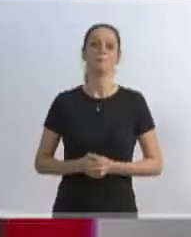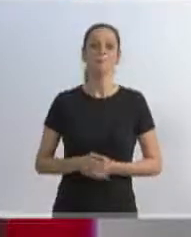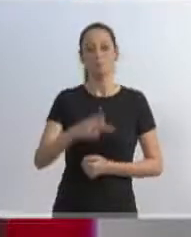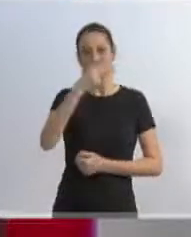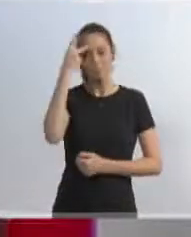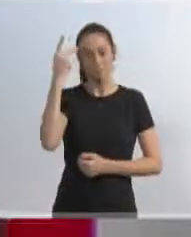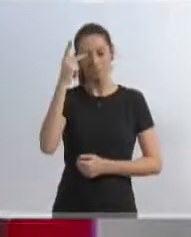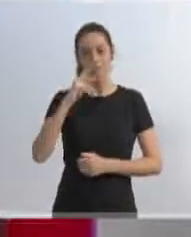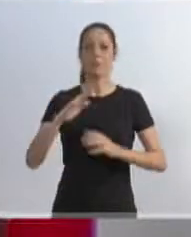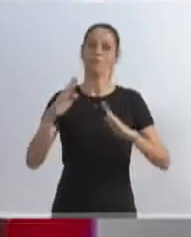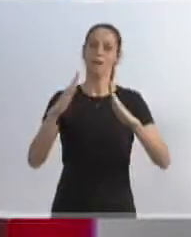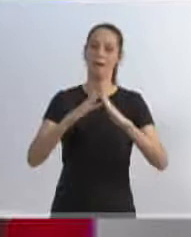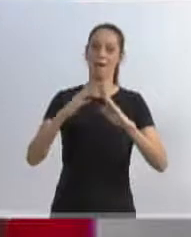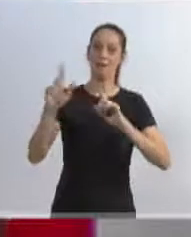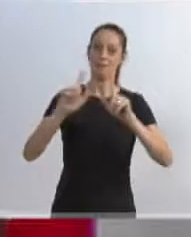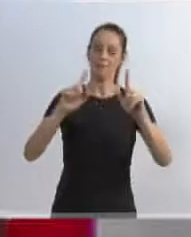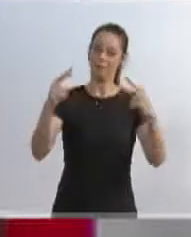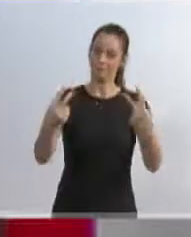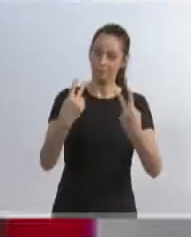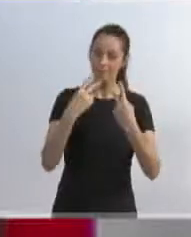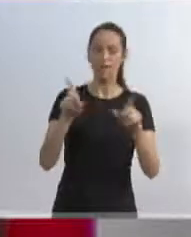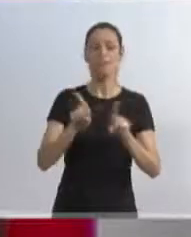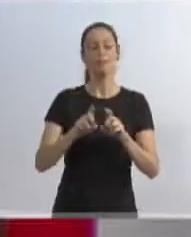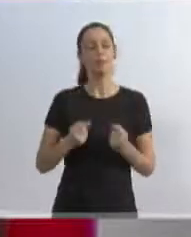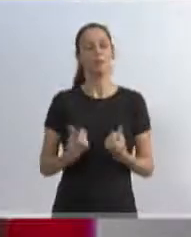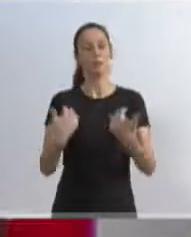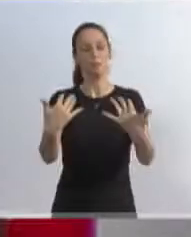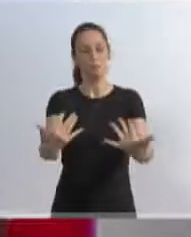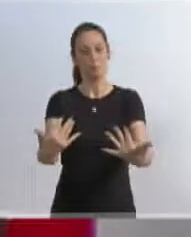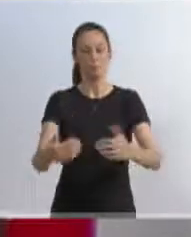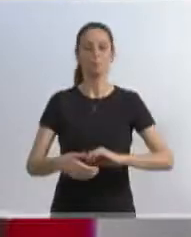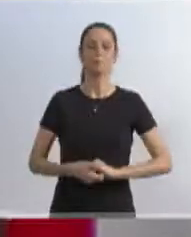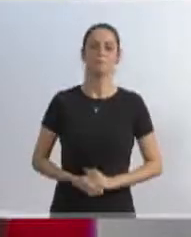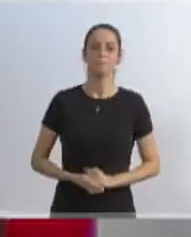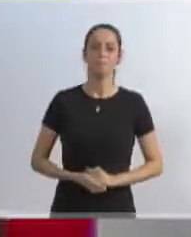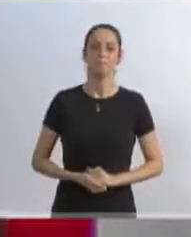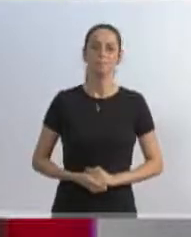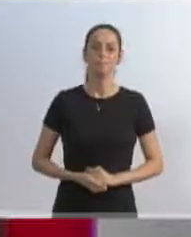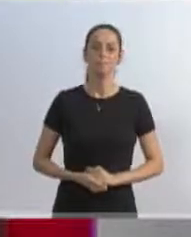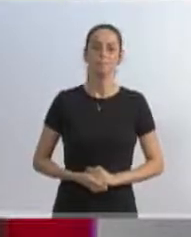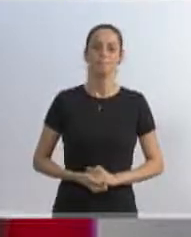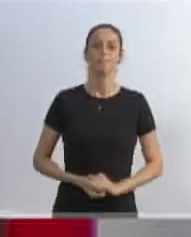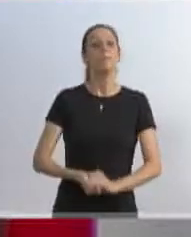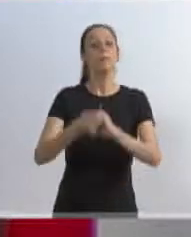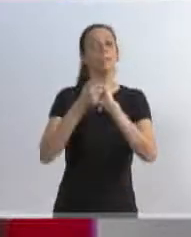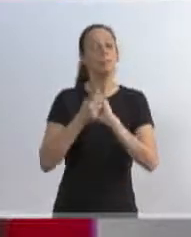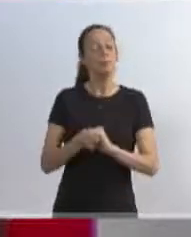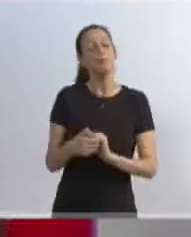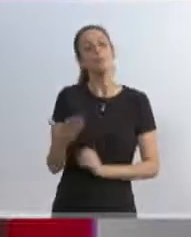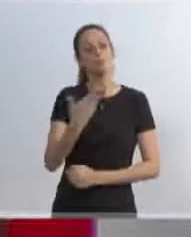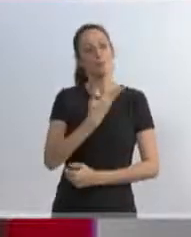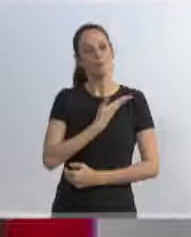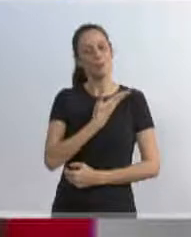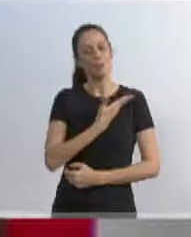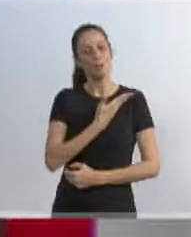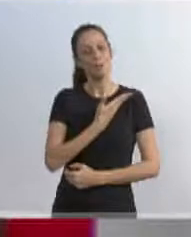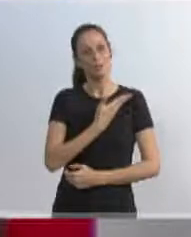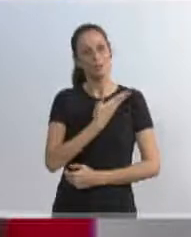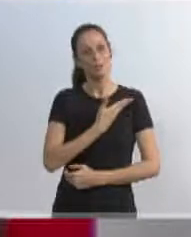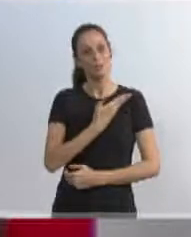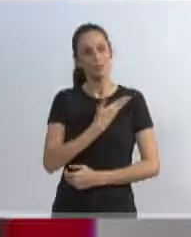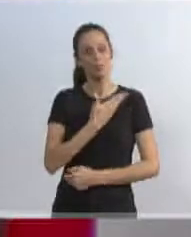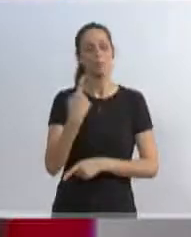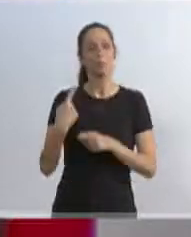assistem em casa, uma boa tarde. Eu quero aqui, primeiramente, quero parabenizar meus pequenos amigos por mais essa